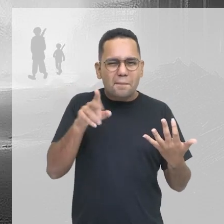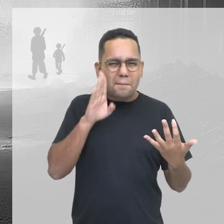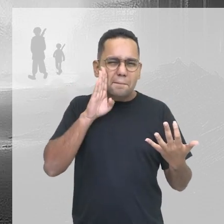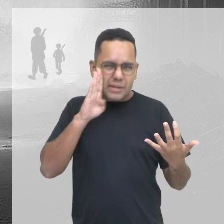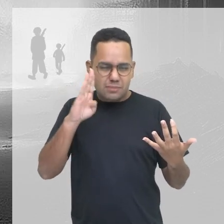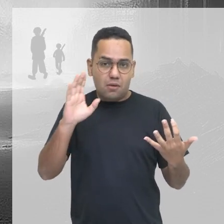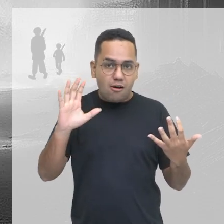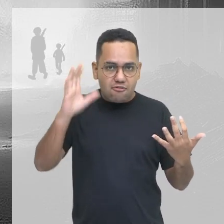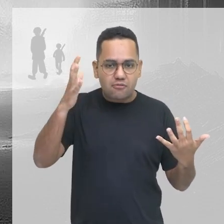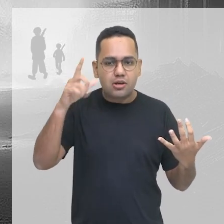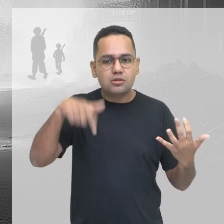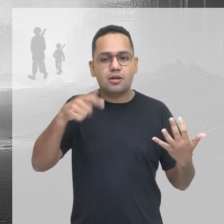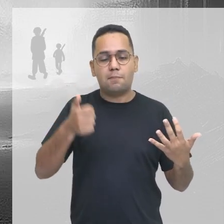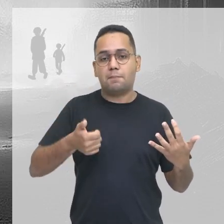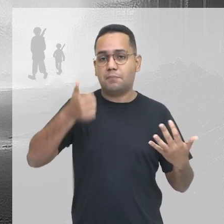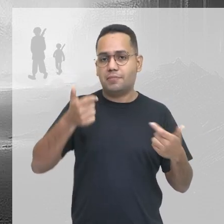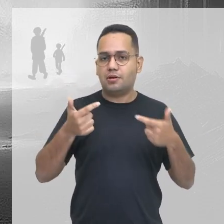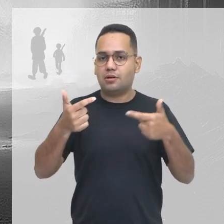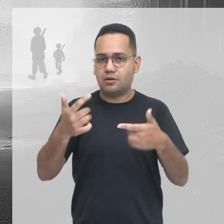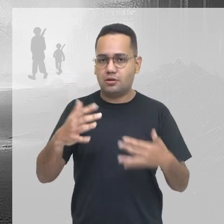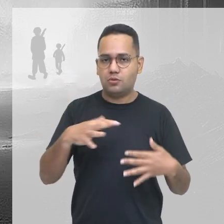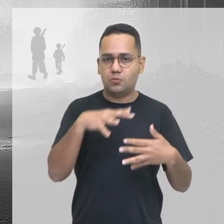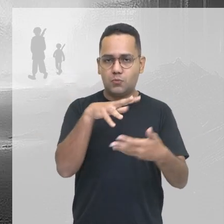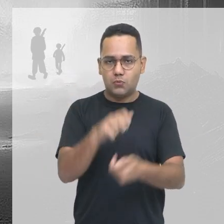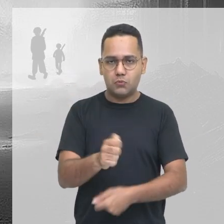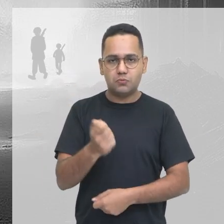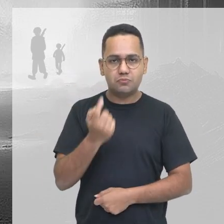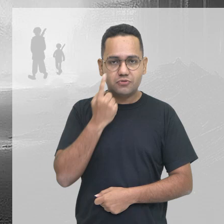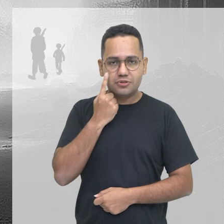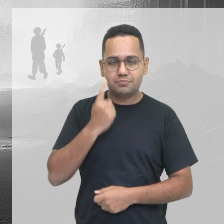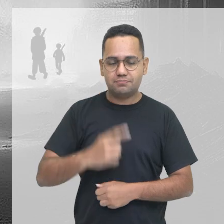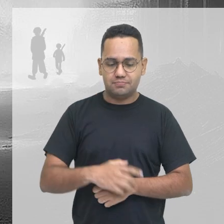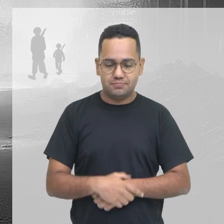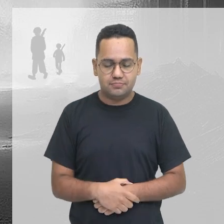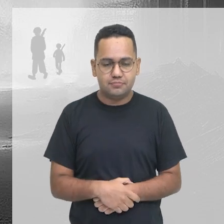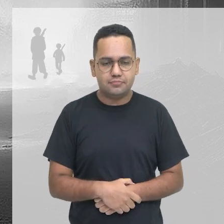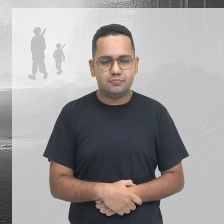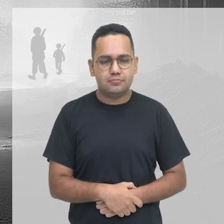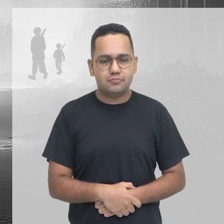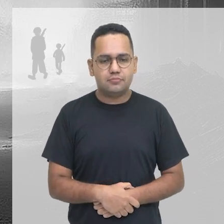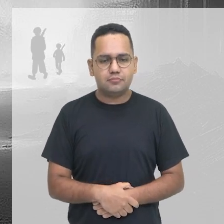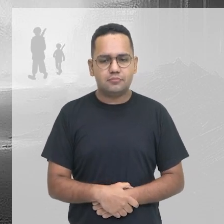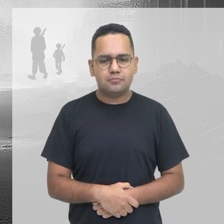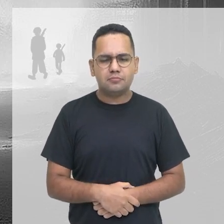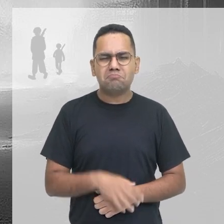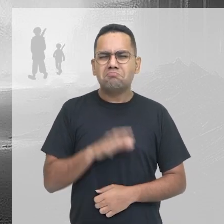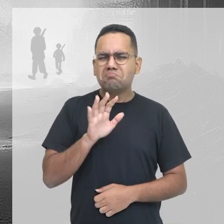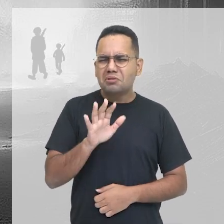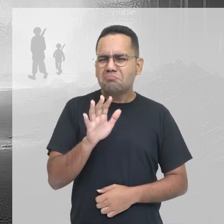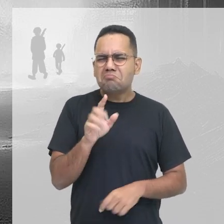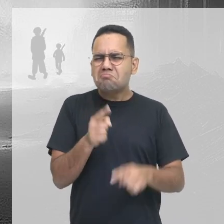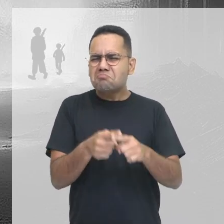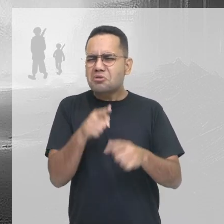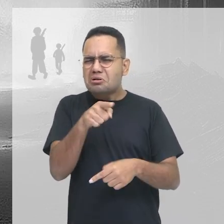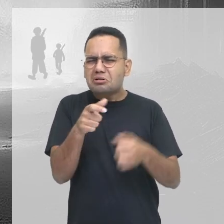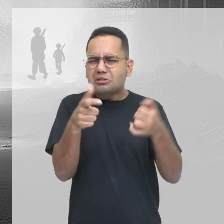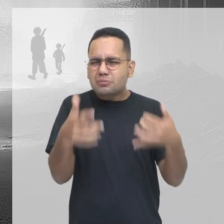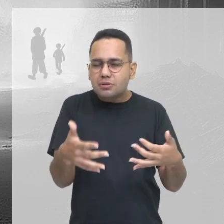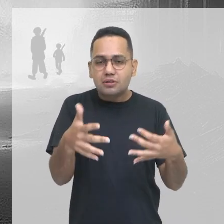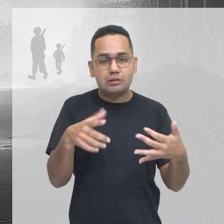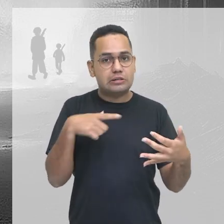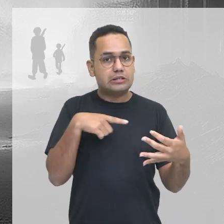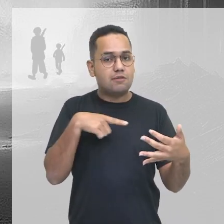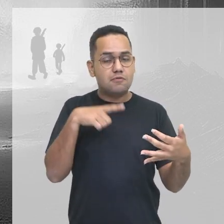guerras, a Primeira Guerra Mundial. E por que eu falo isso, professor? Porque, de fato, foi o primeiro conflito onde houve